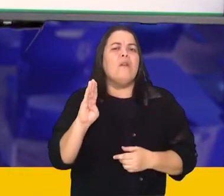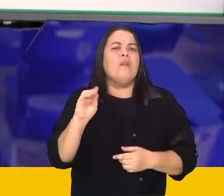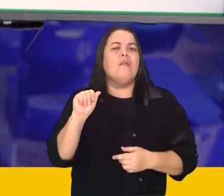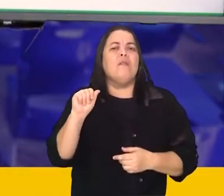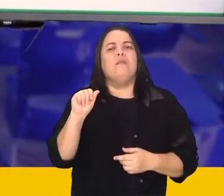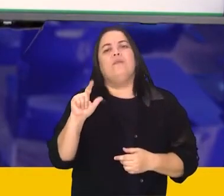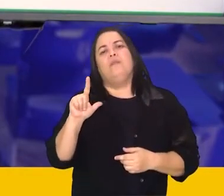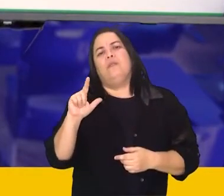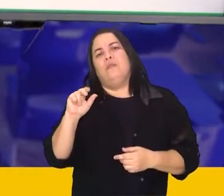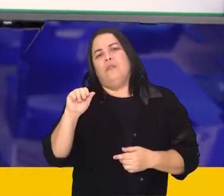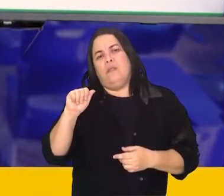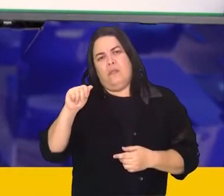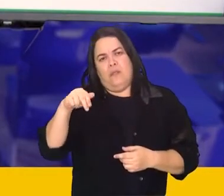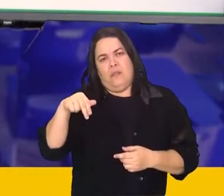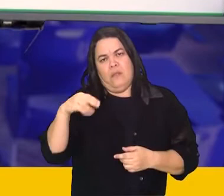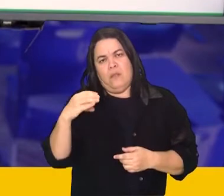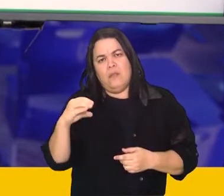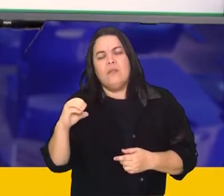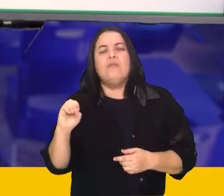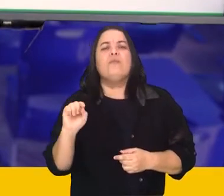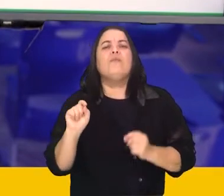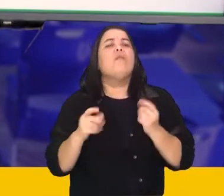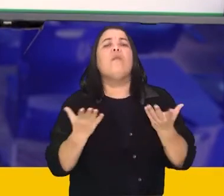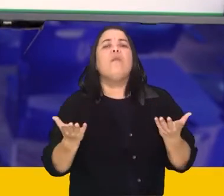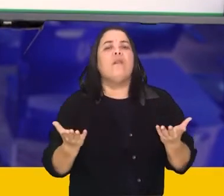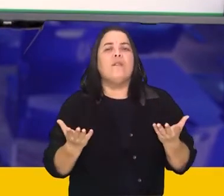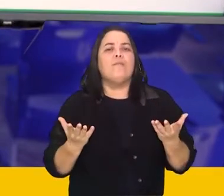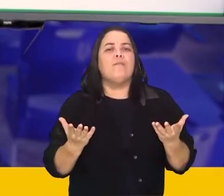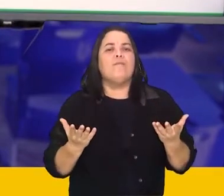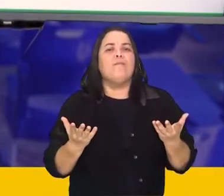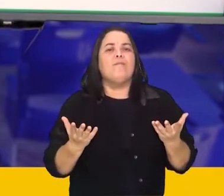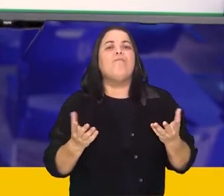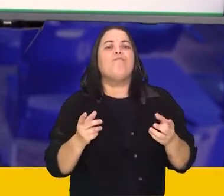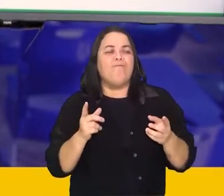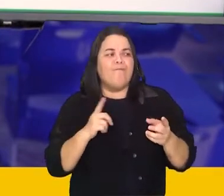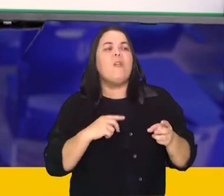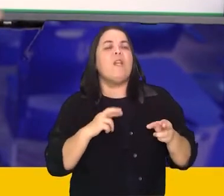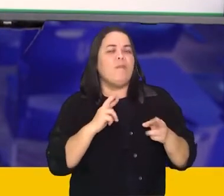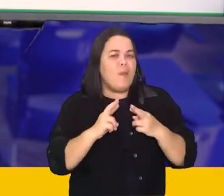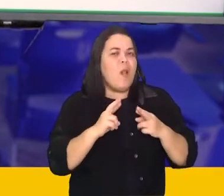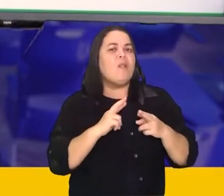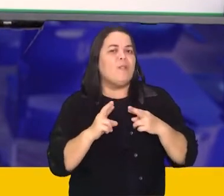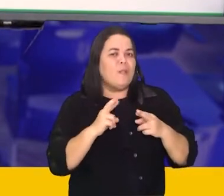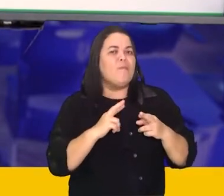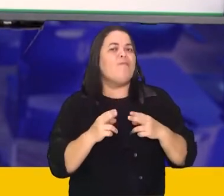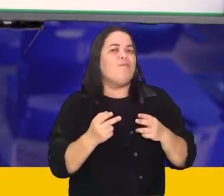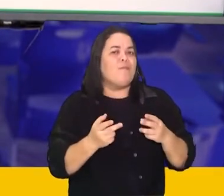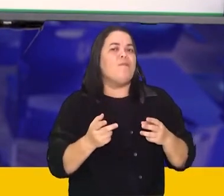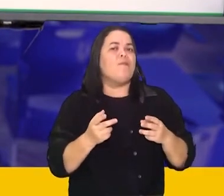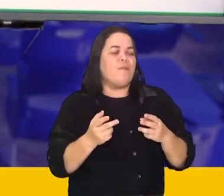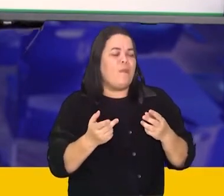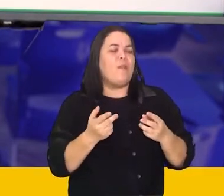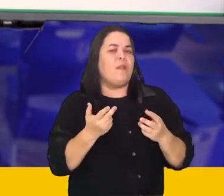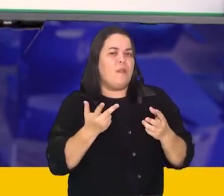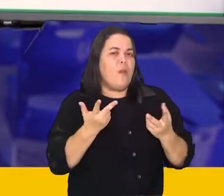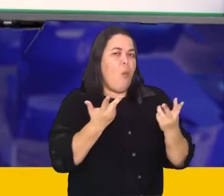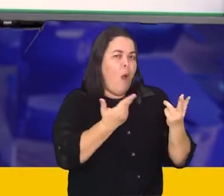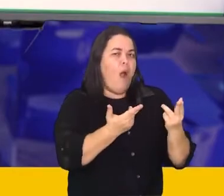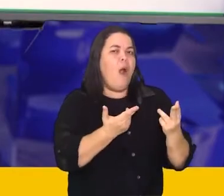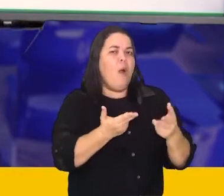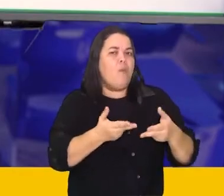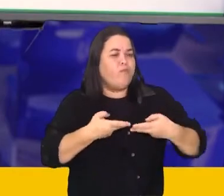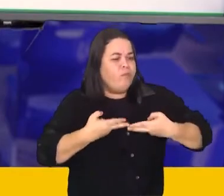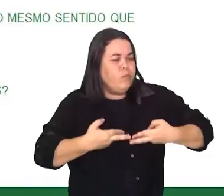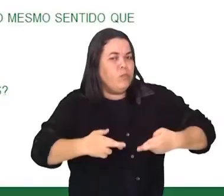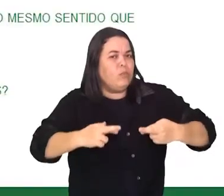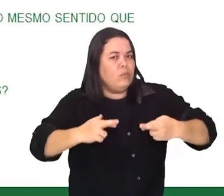na outra, em relação a Aderbal, sim, é a mesma situação. Balançar-se, balançar-se numa rede, balançar-se em